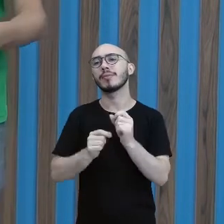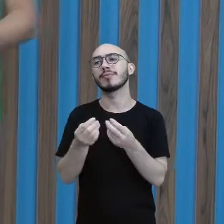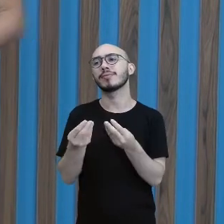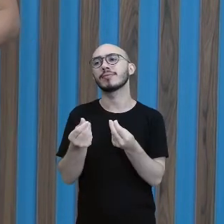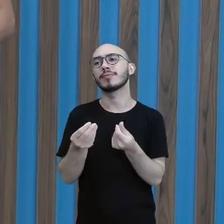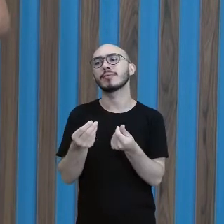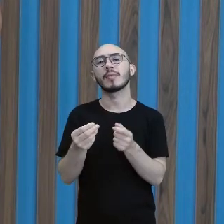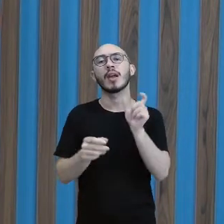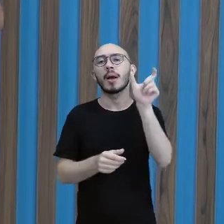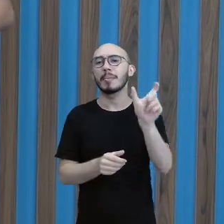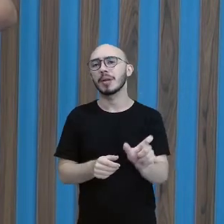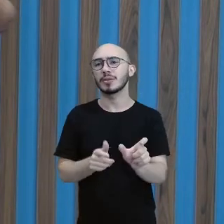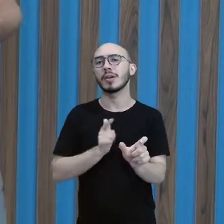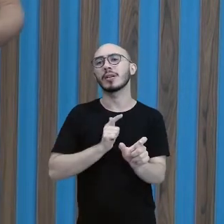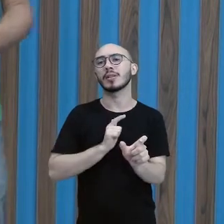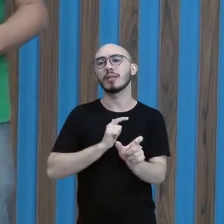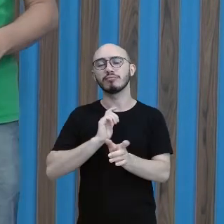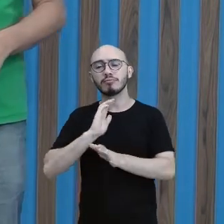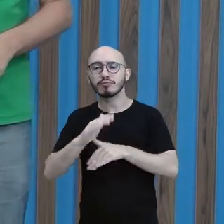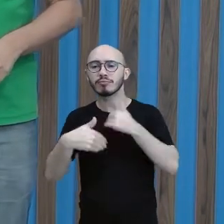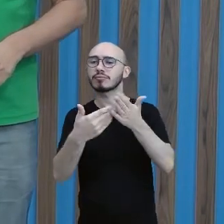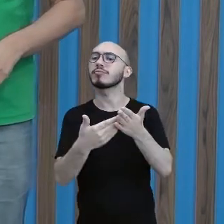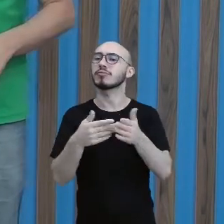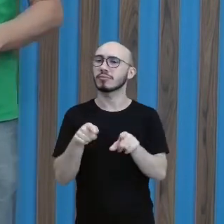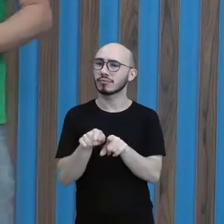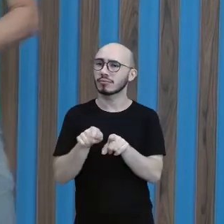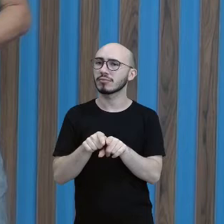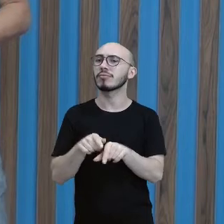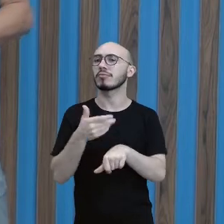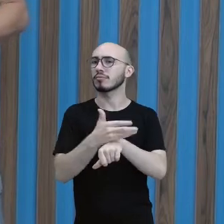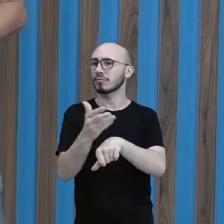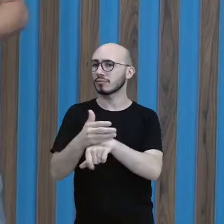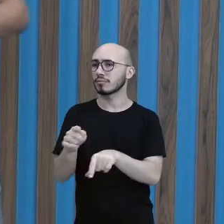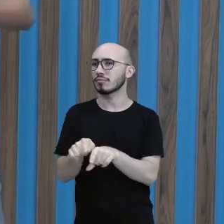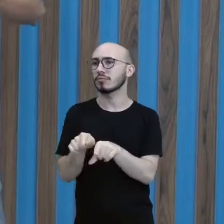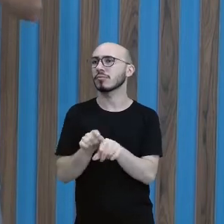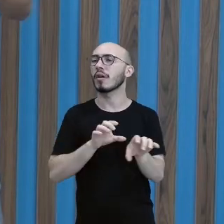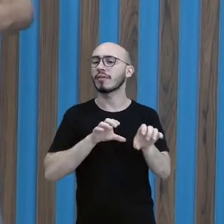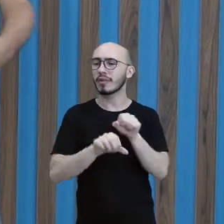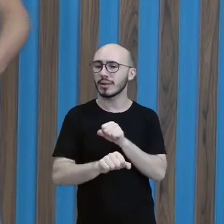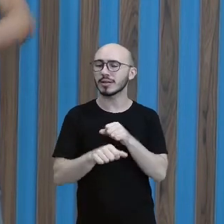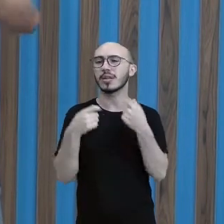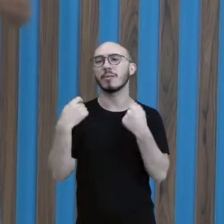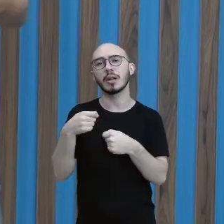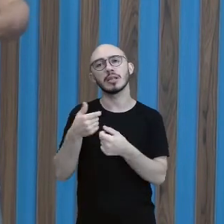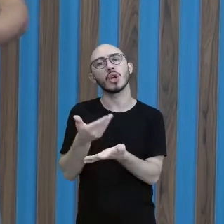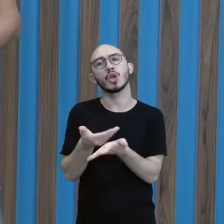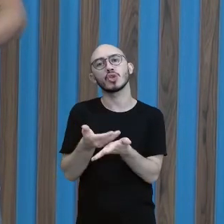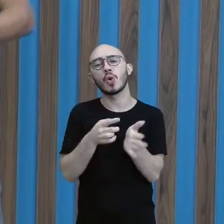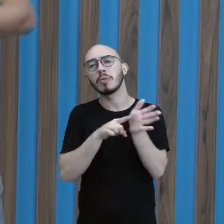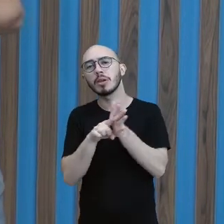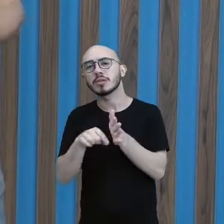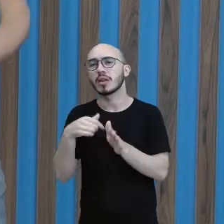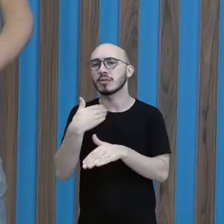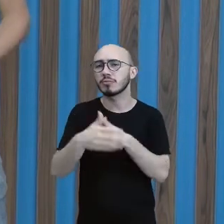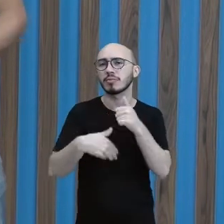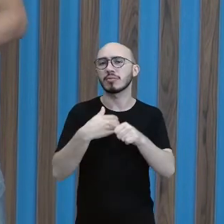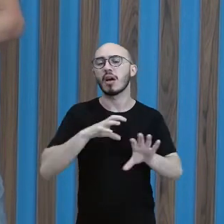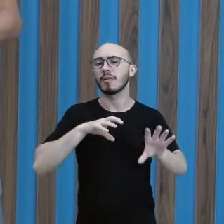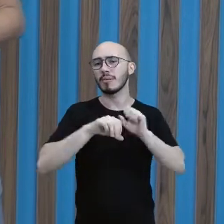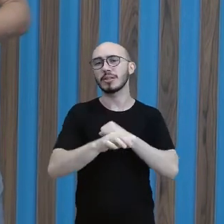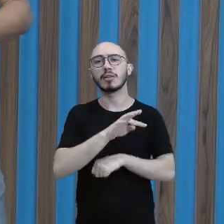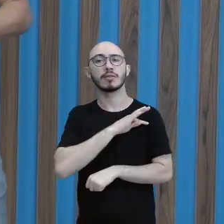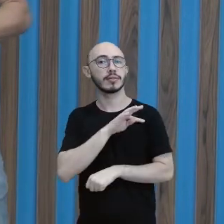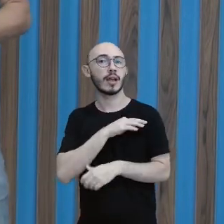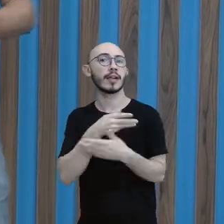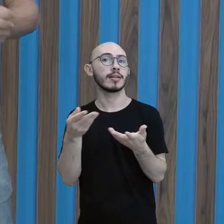enfim, que o sujeito tenha mais preparação, né? Nas que, enfim, que há mais estudo, mais uma formação técnica, né?